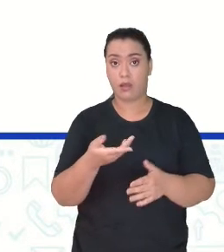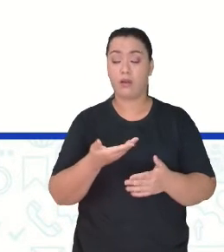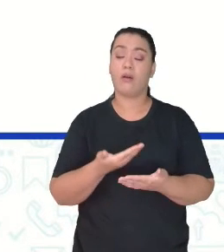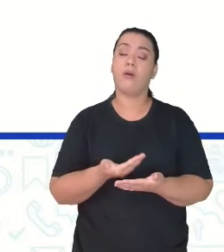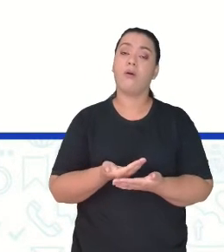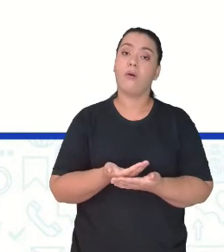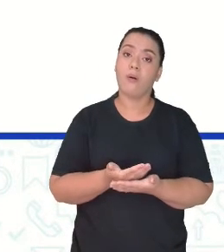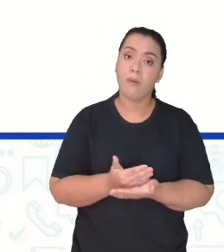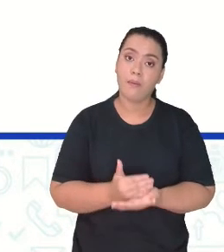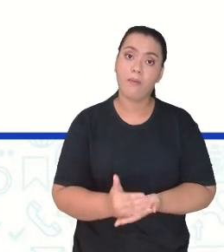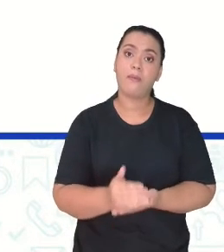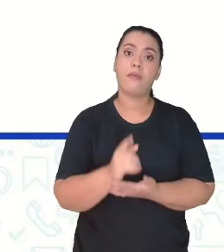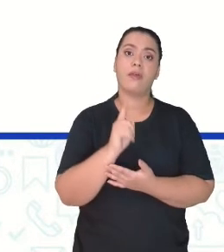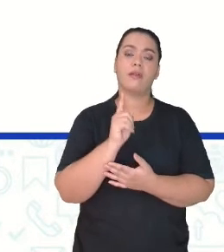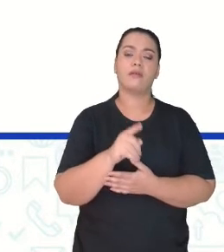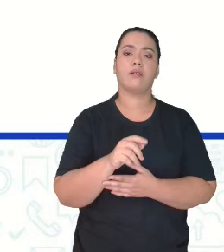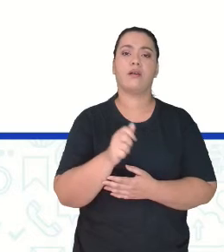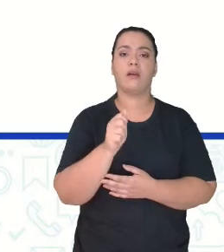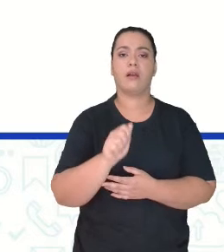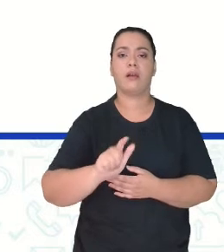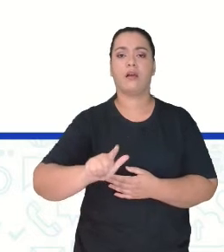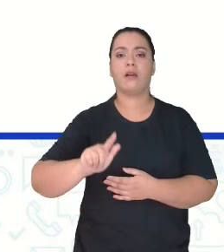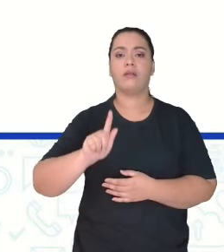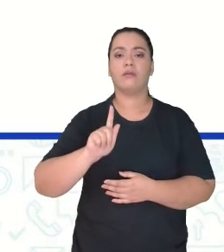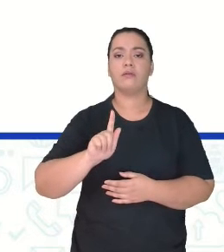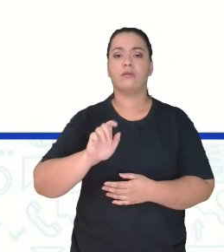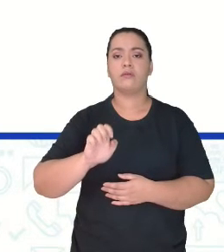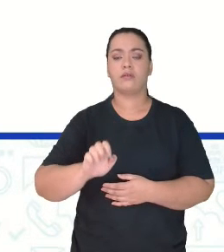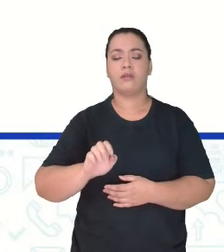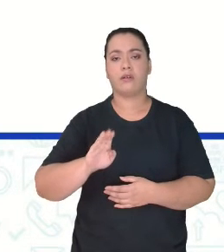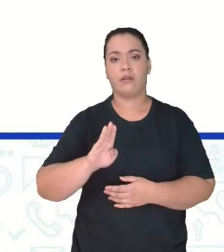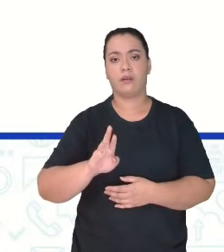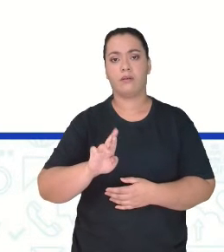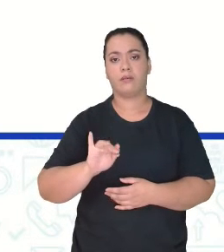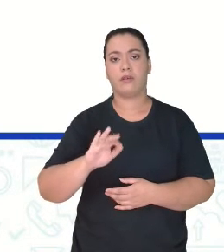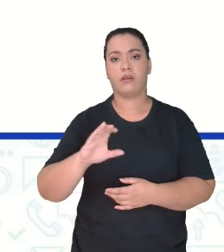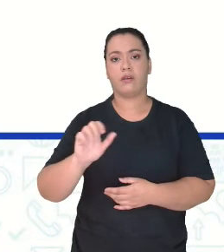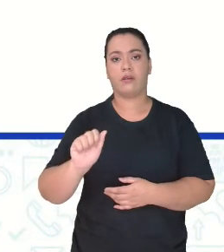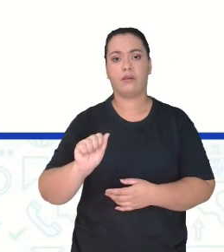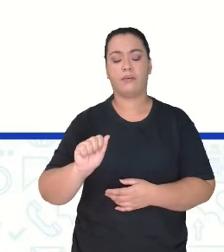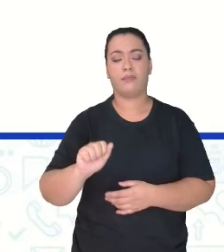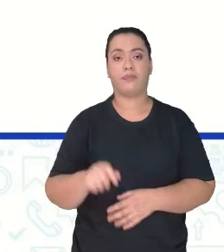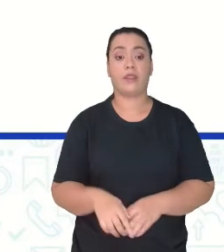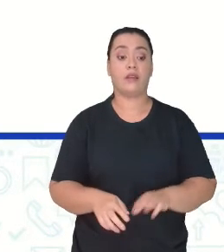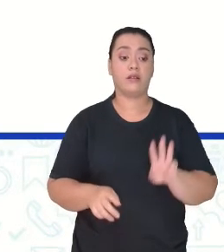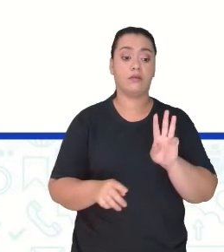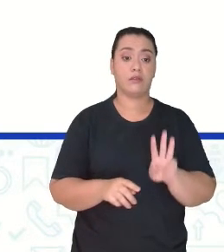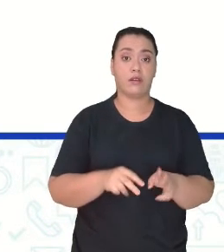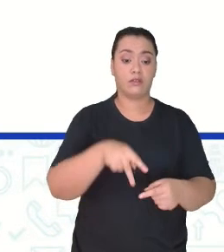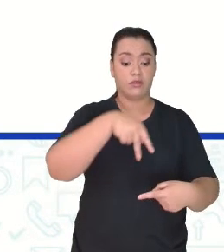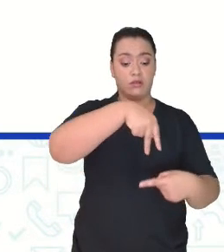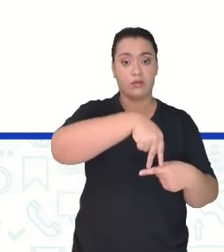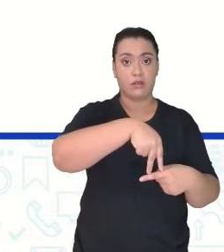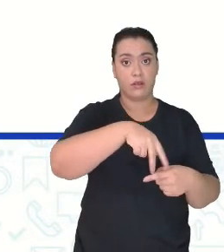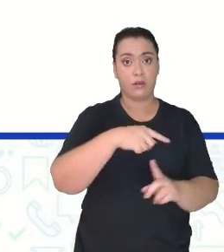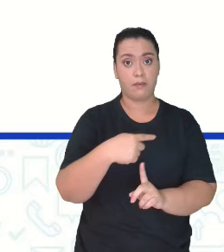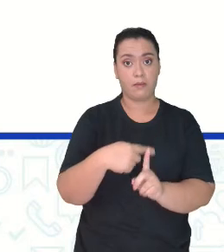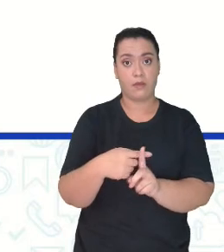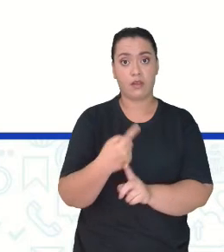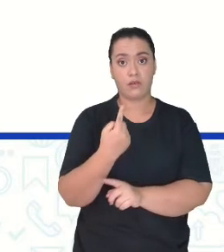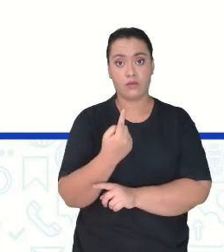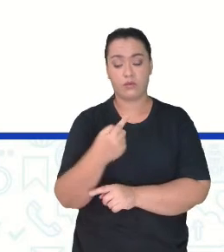na matemática. Tranquilo? Então, eu tenho aí, ó, 3 triângulozinhos com mais um triângulozinho, isso dá